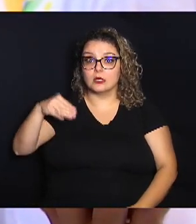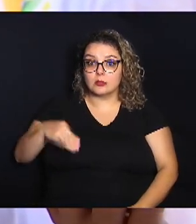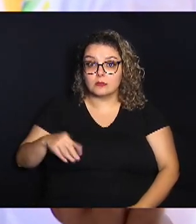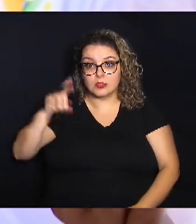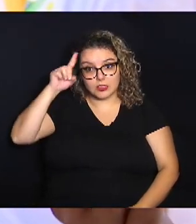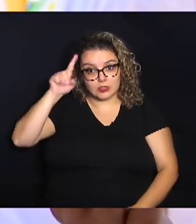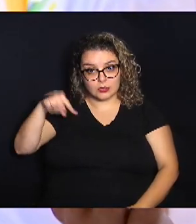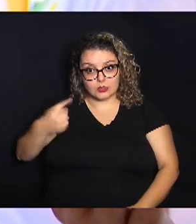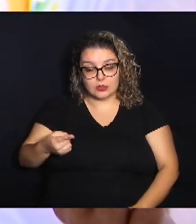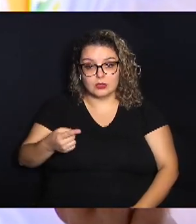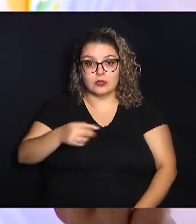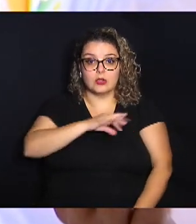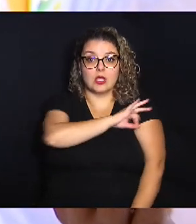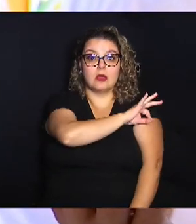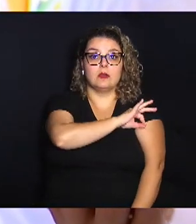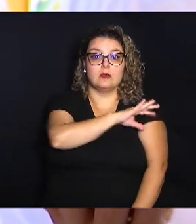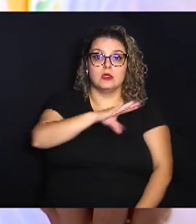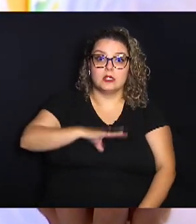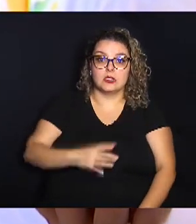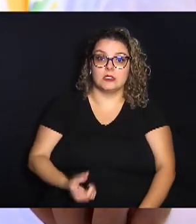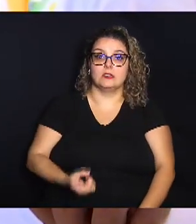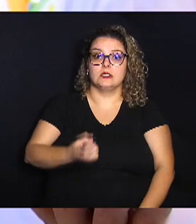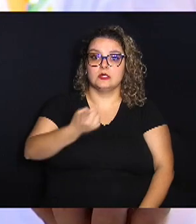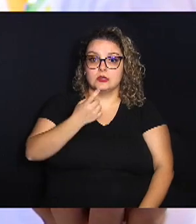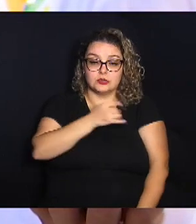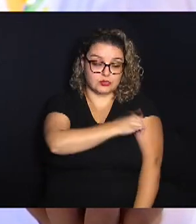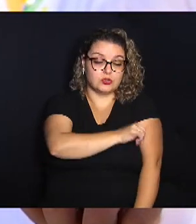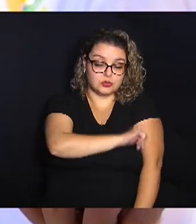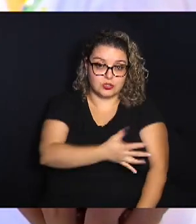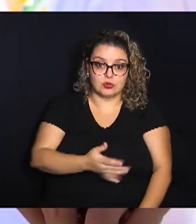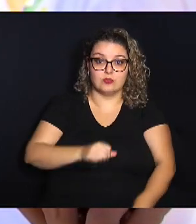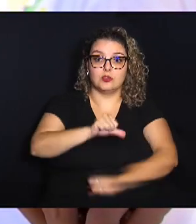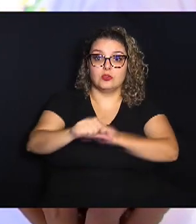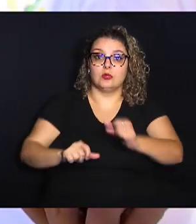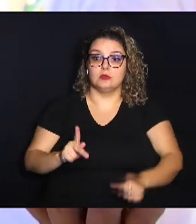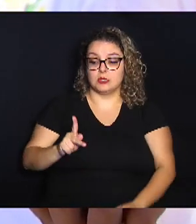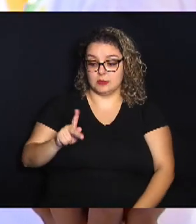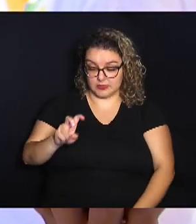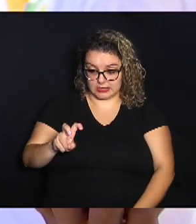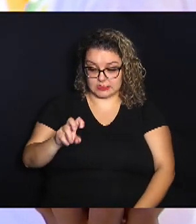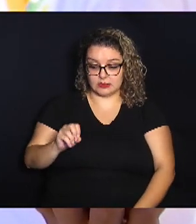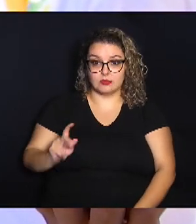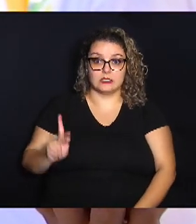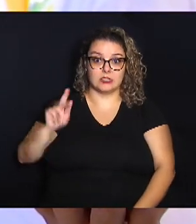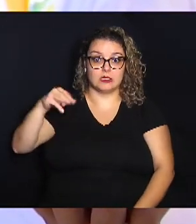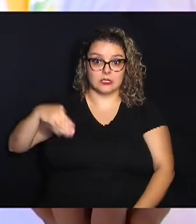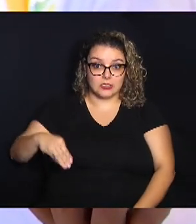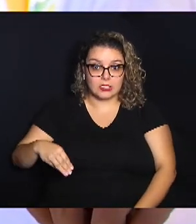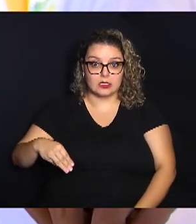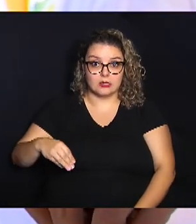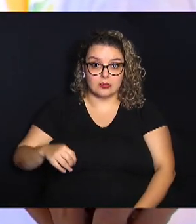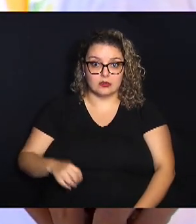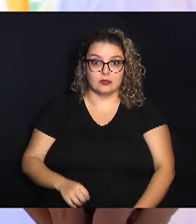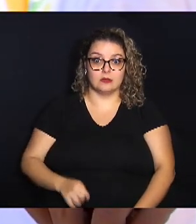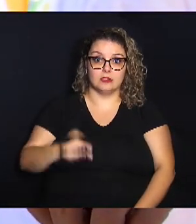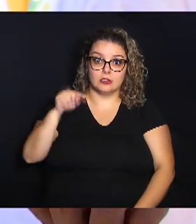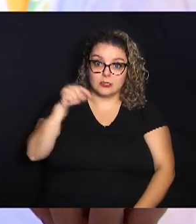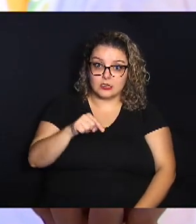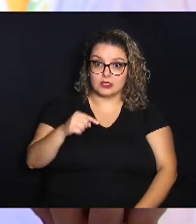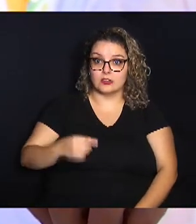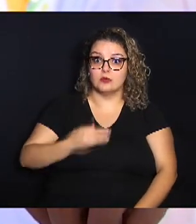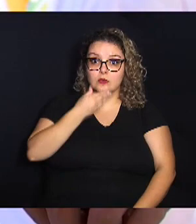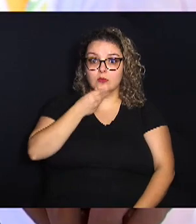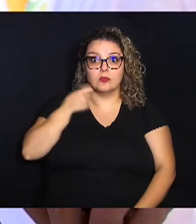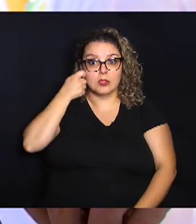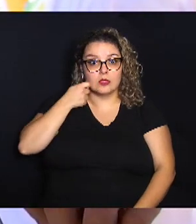seguinte, o prefeito da cidade do Rio de Janeiro mudou a velocidade da via para 50 km por hora. E aquela pessoa está viva por causa